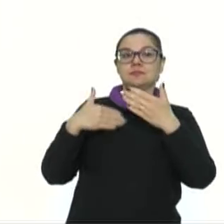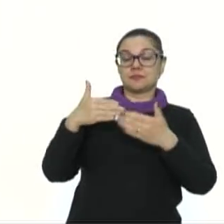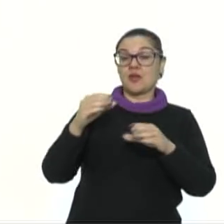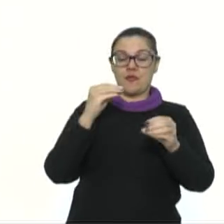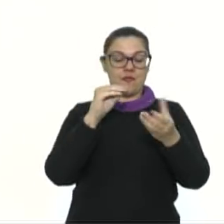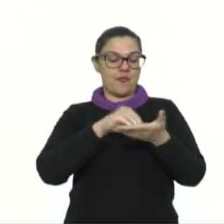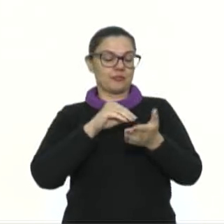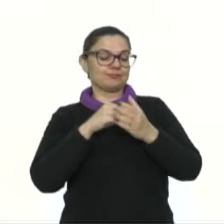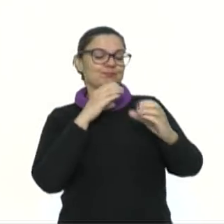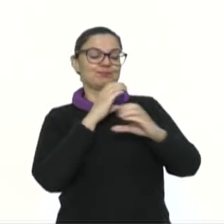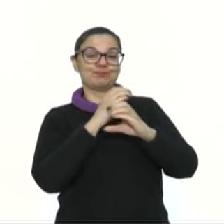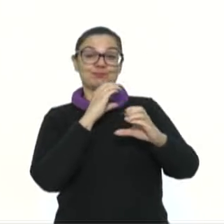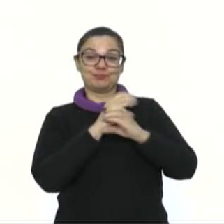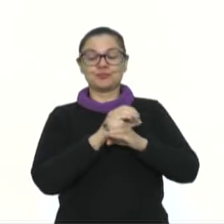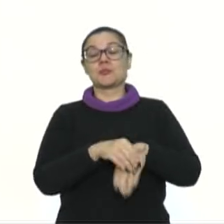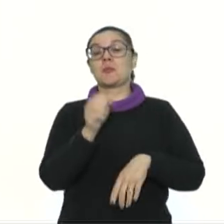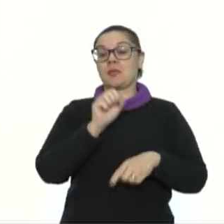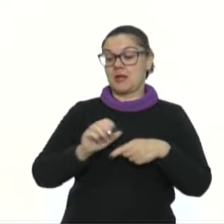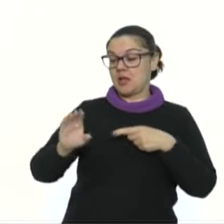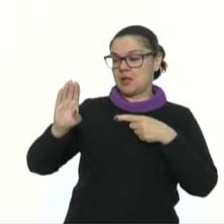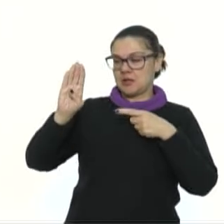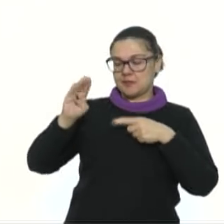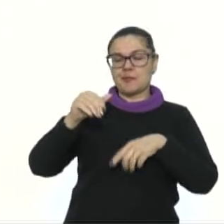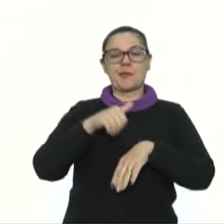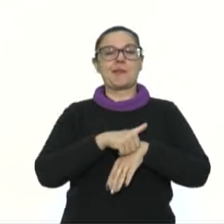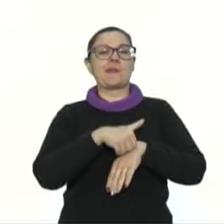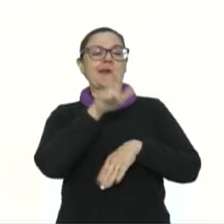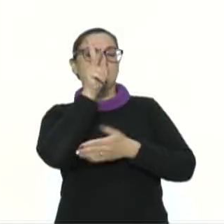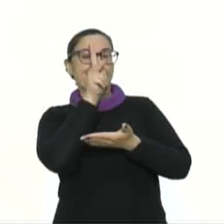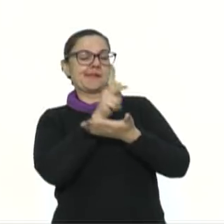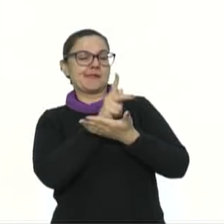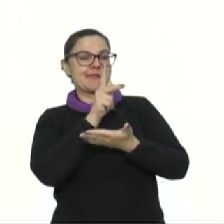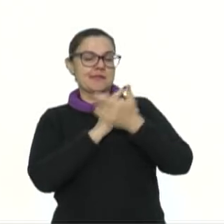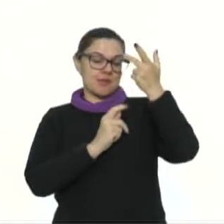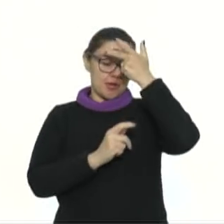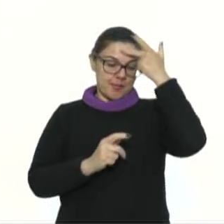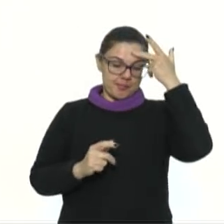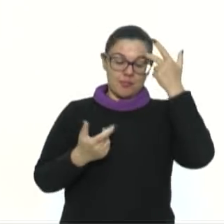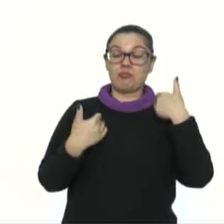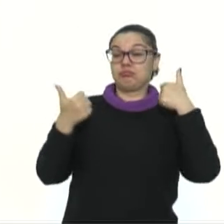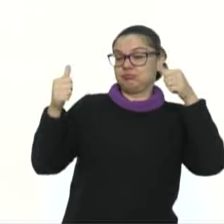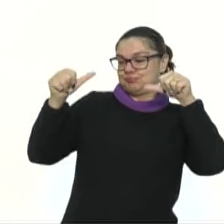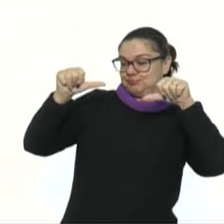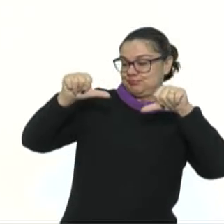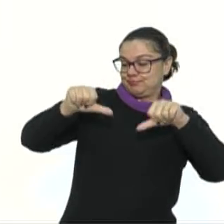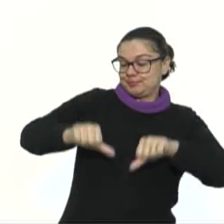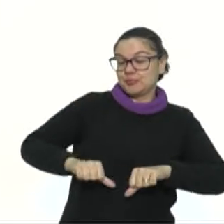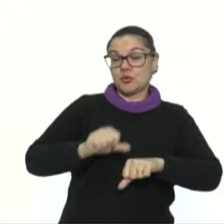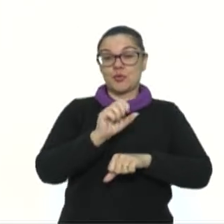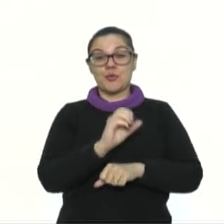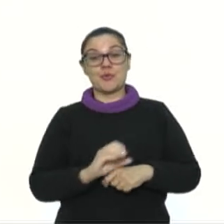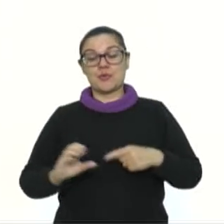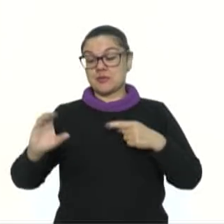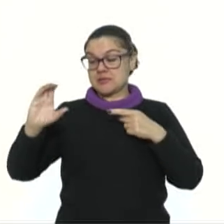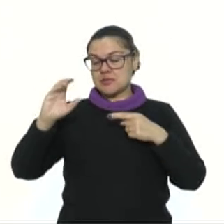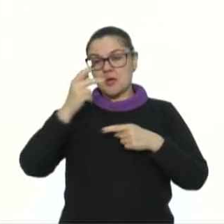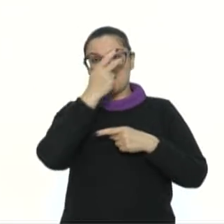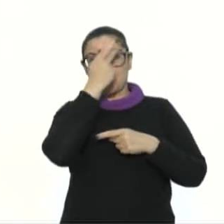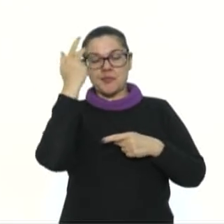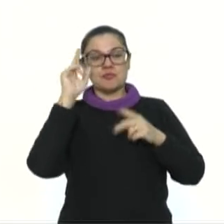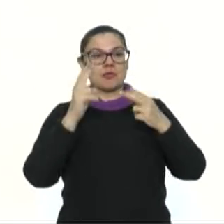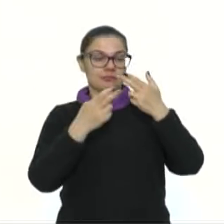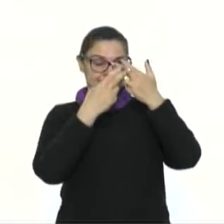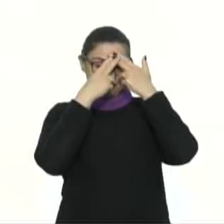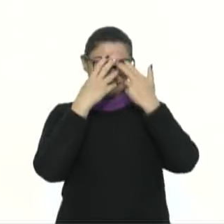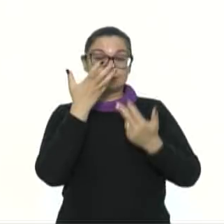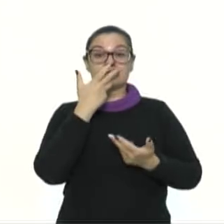de comunicação? B. Em geral, quem se faz de vítima são pessoas com baixa autoestima. Ou C. Pessoas que passaram por traumas